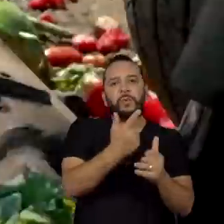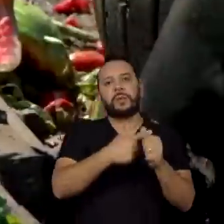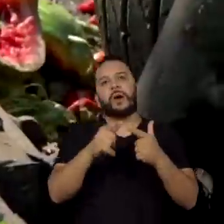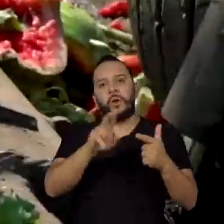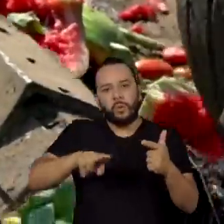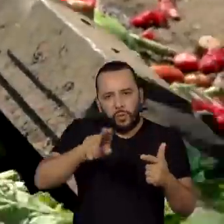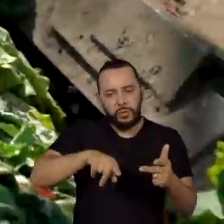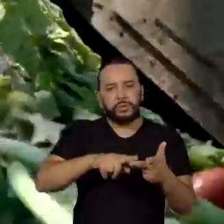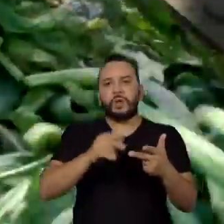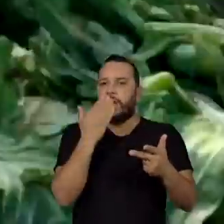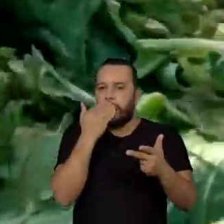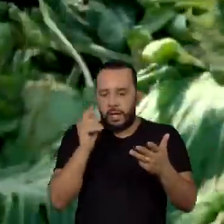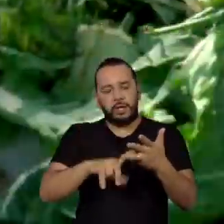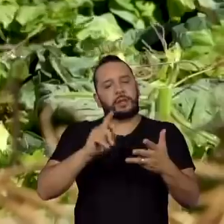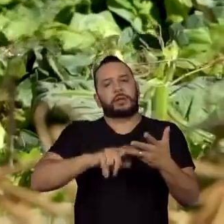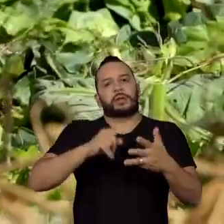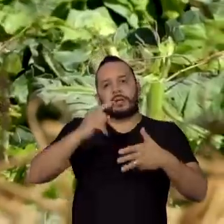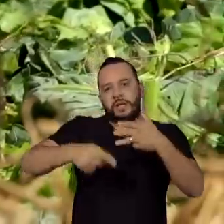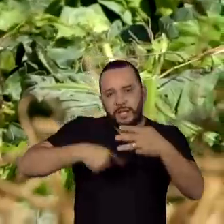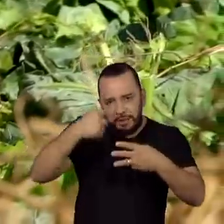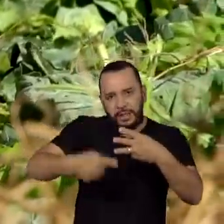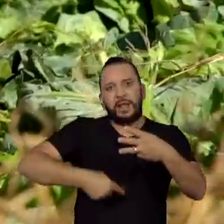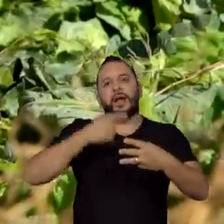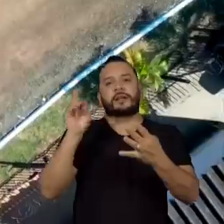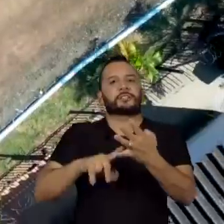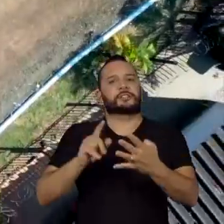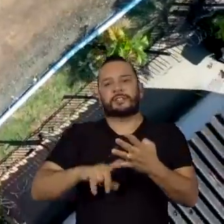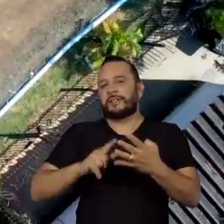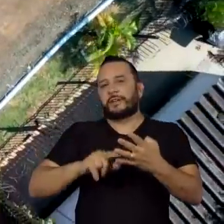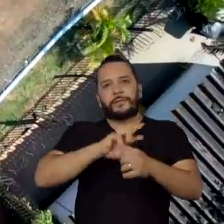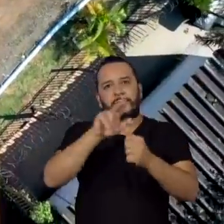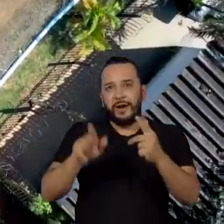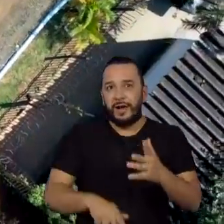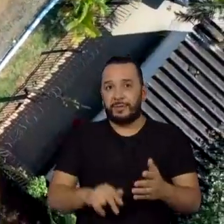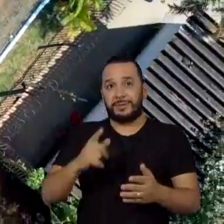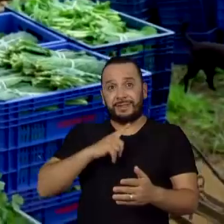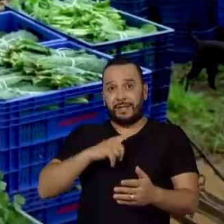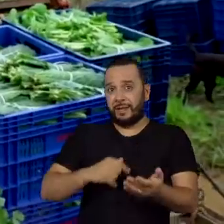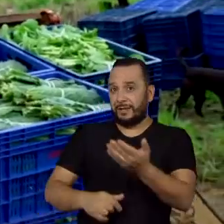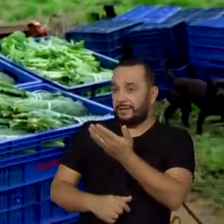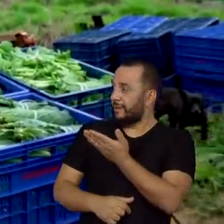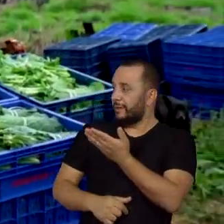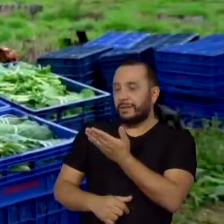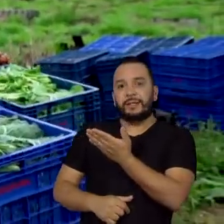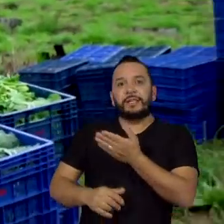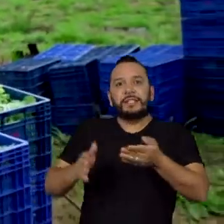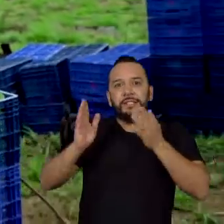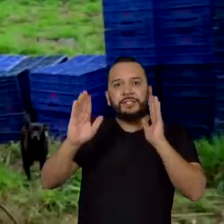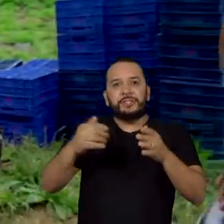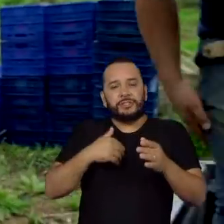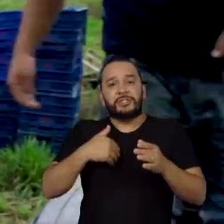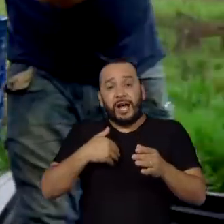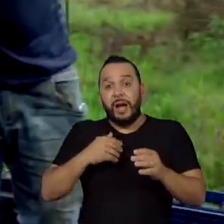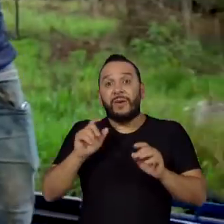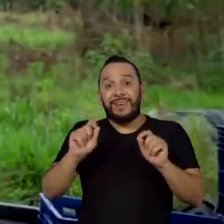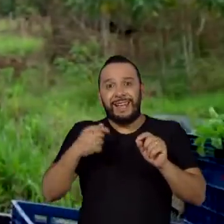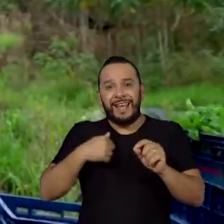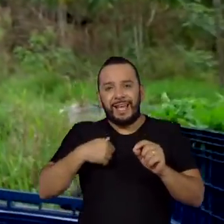desperdício, reaproveitamento de resíduos por meio da compostagem para devolver nutrientes ao solo.